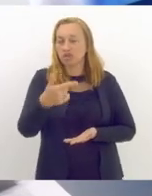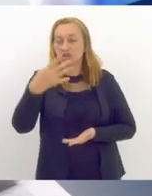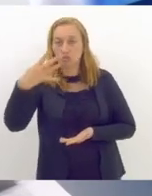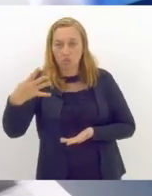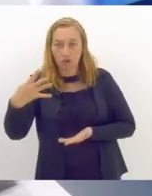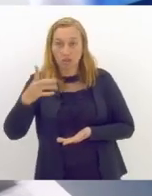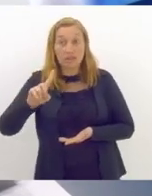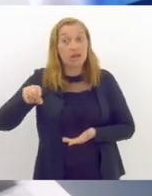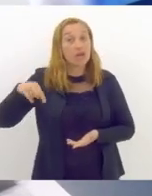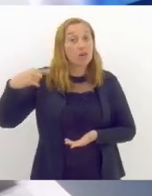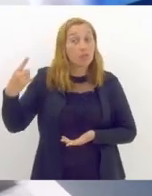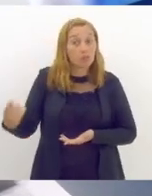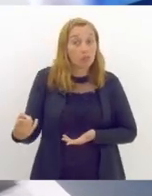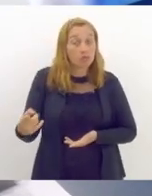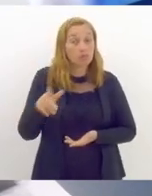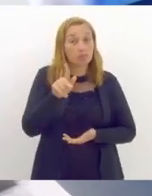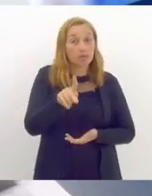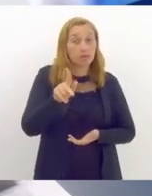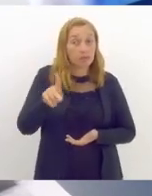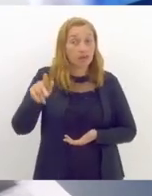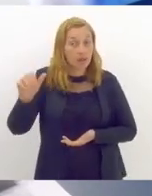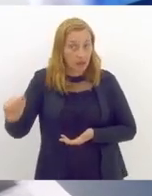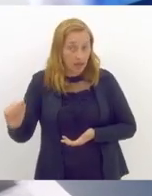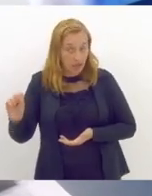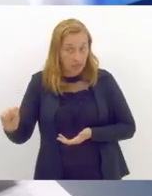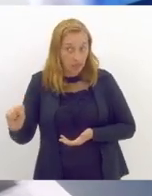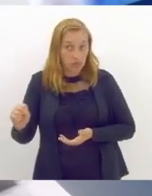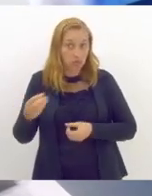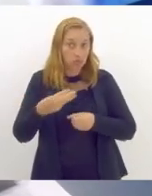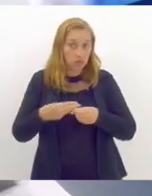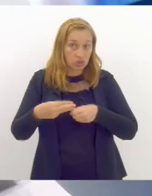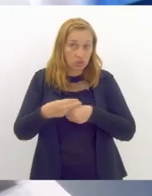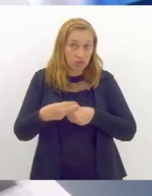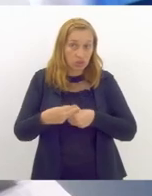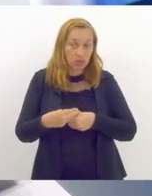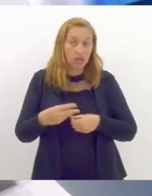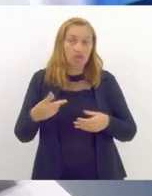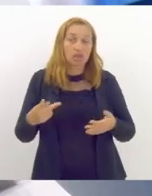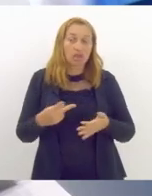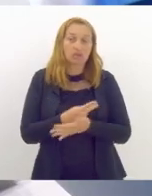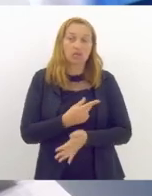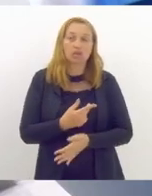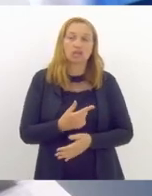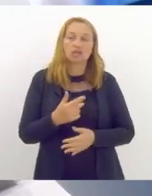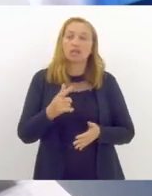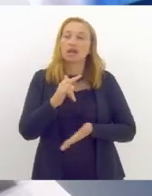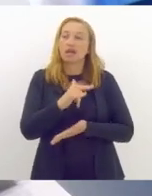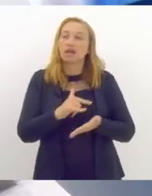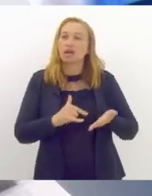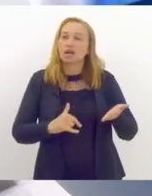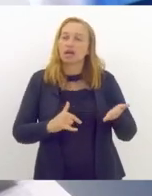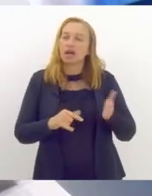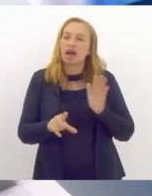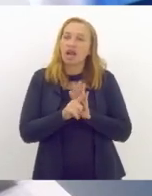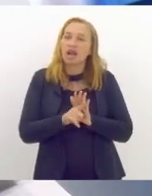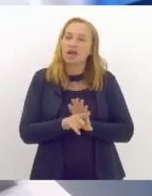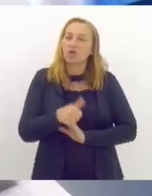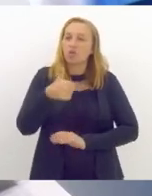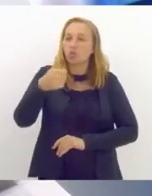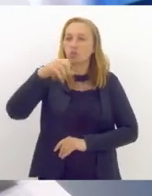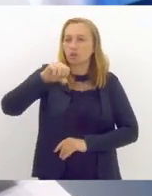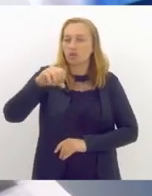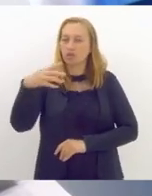depois dos ppas dos Municípios ocorre com a lei complementar 194